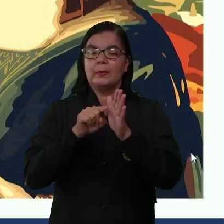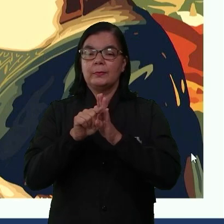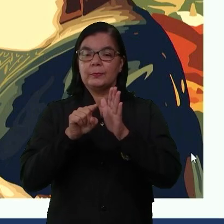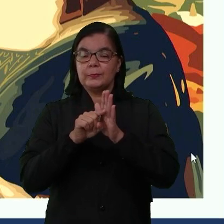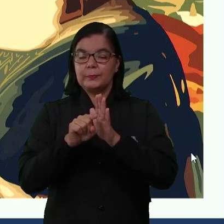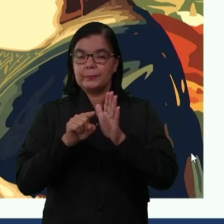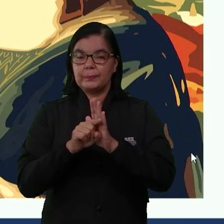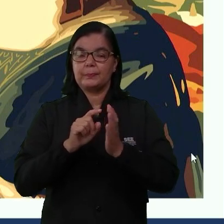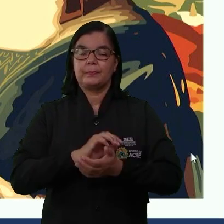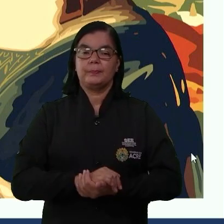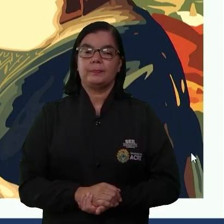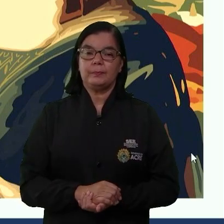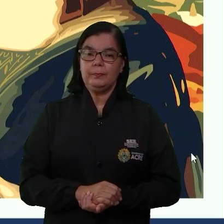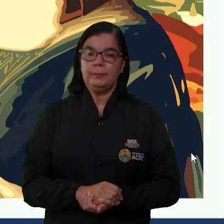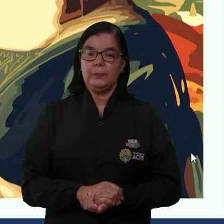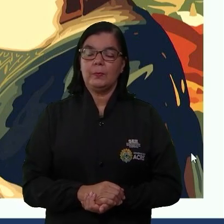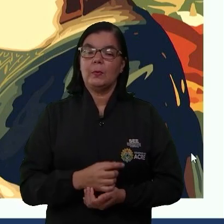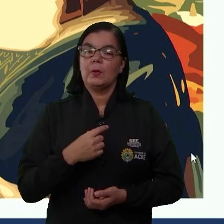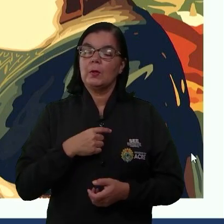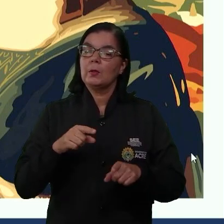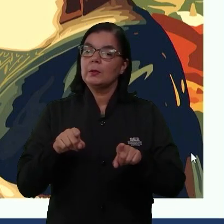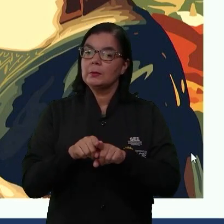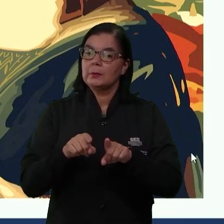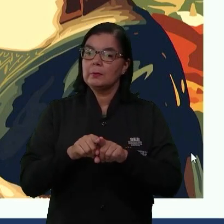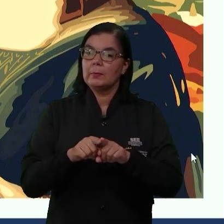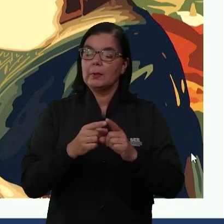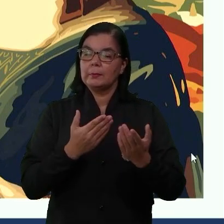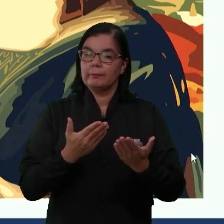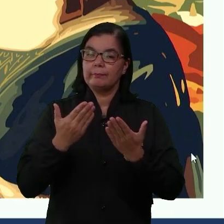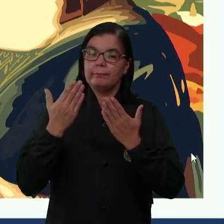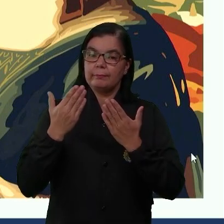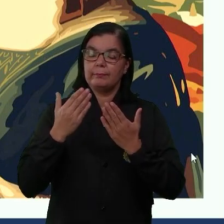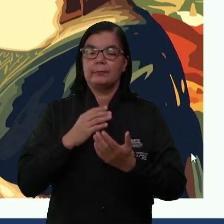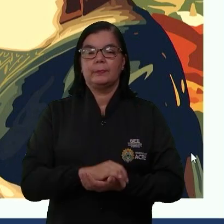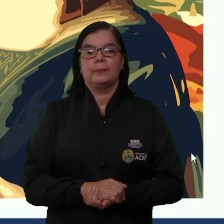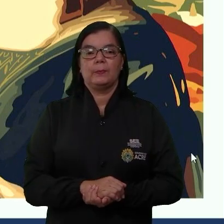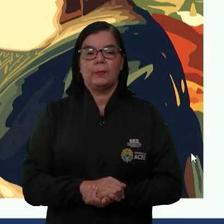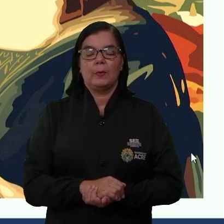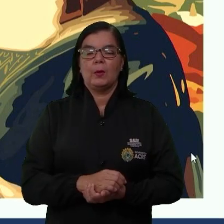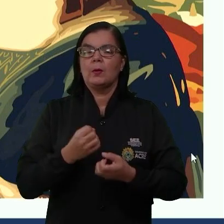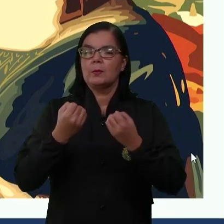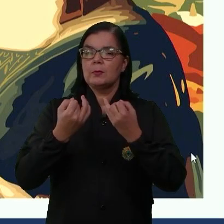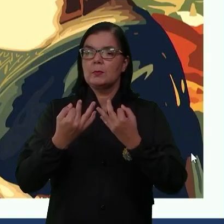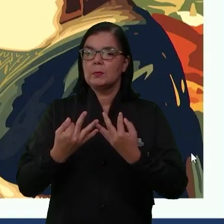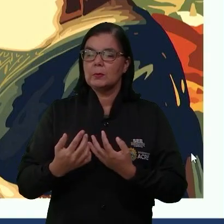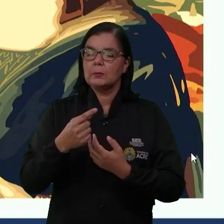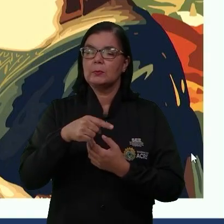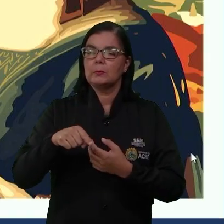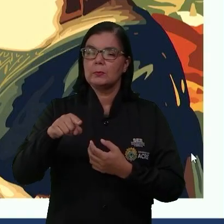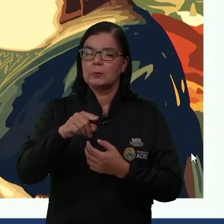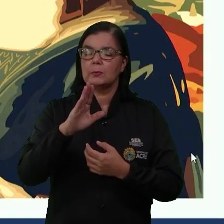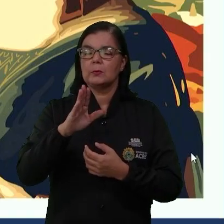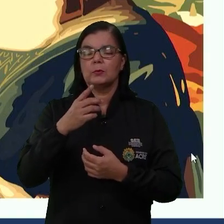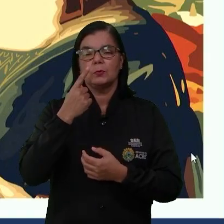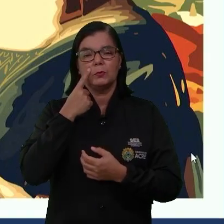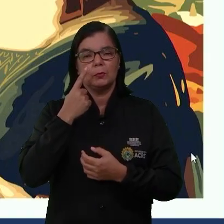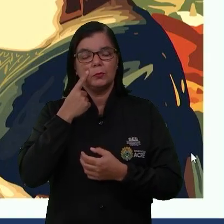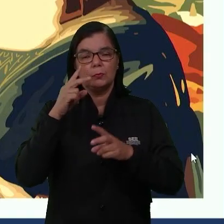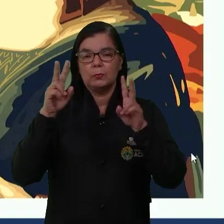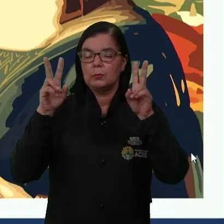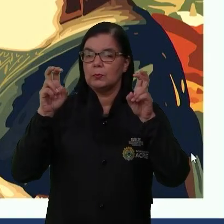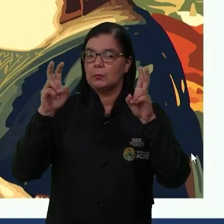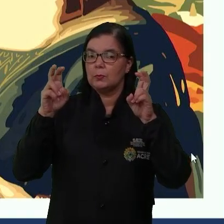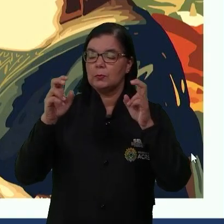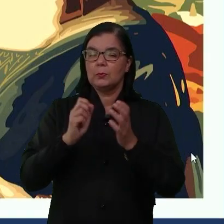acessível e questionadora. Então, a gente trouxe aqui um pequeno conceito, porque você já trabalhou essa temática